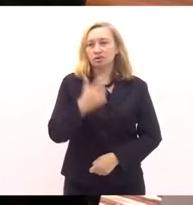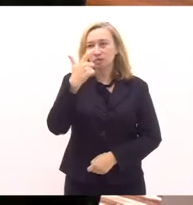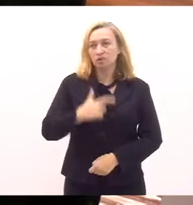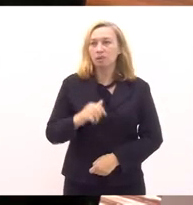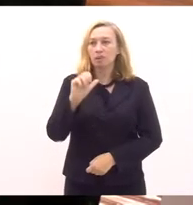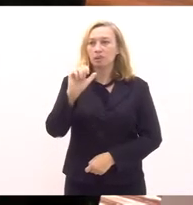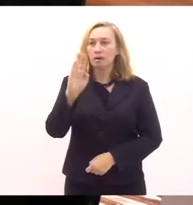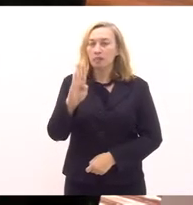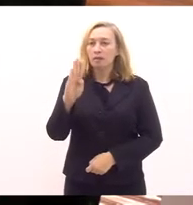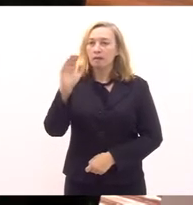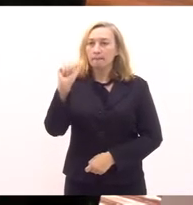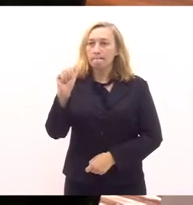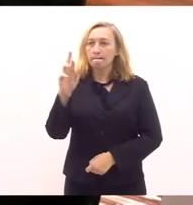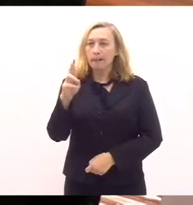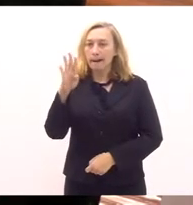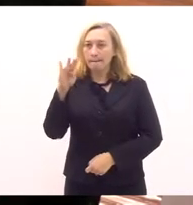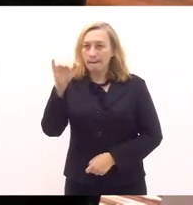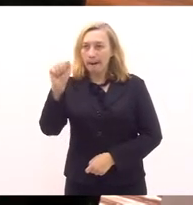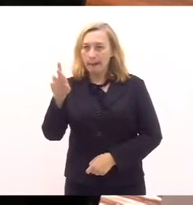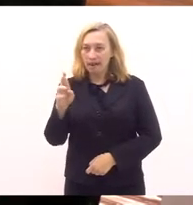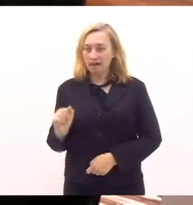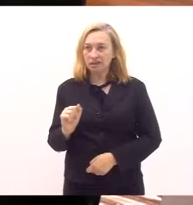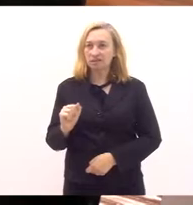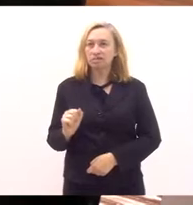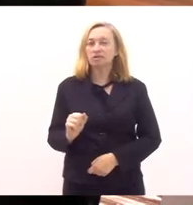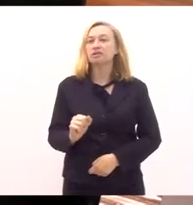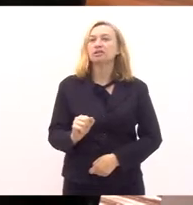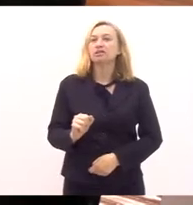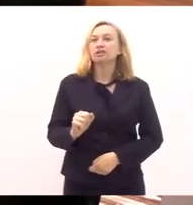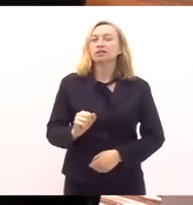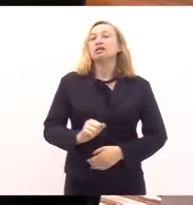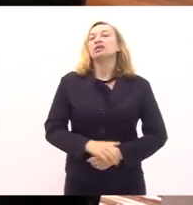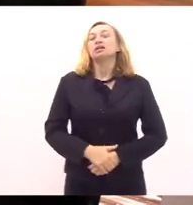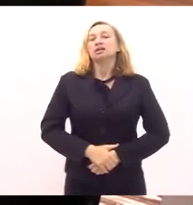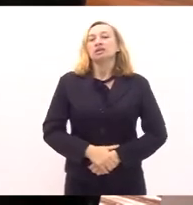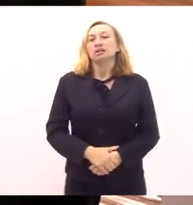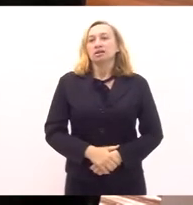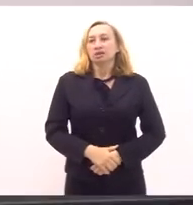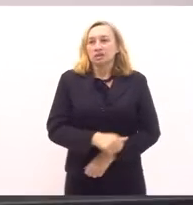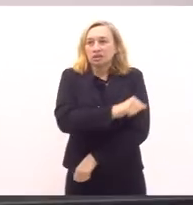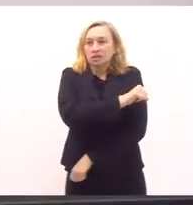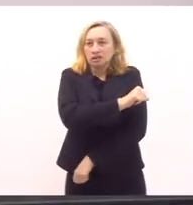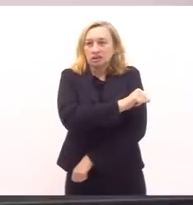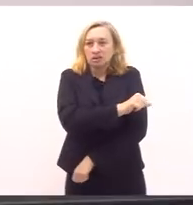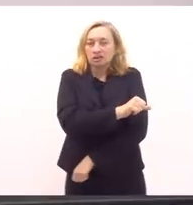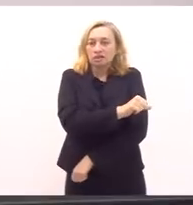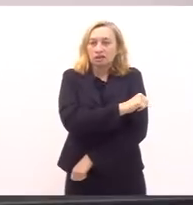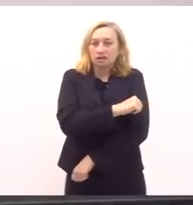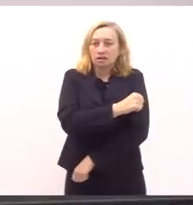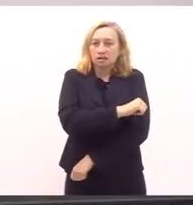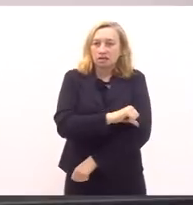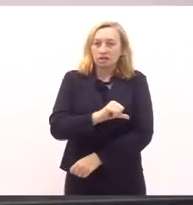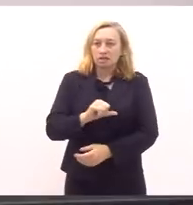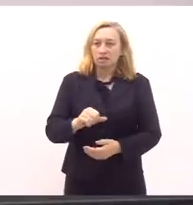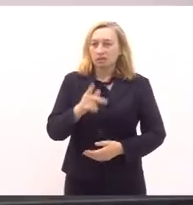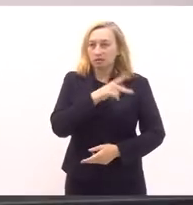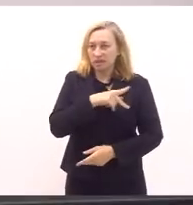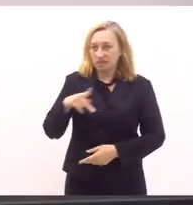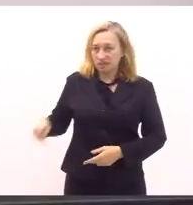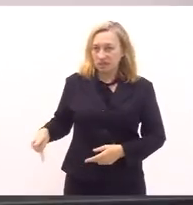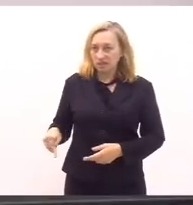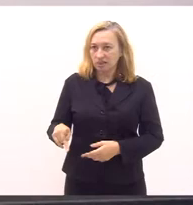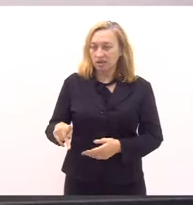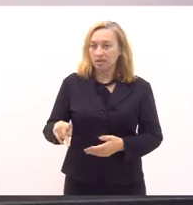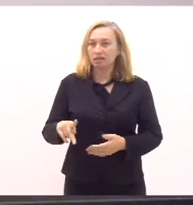Costa, estou presidente da Federação dos Auxiliares e Técnicos de Enfermagem e presidente da Central dos Sindicatos Brasileiros,